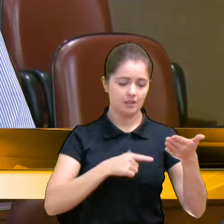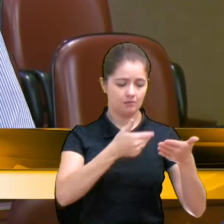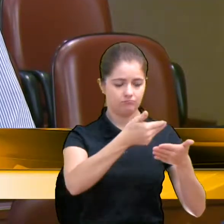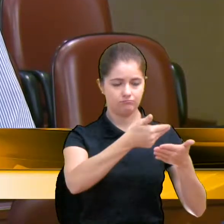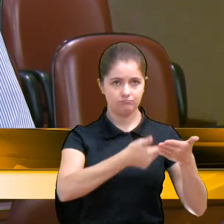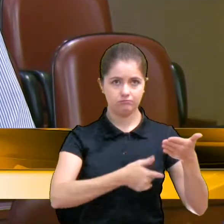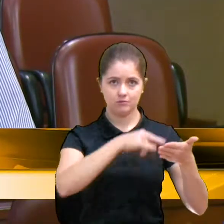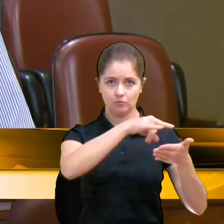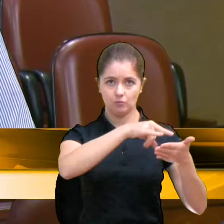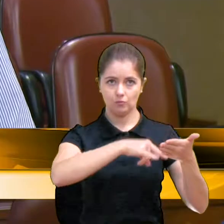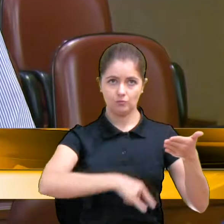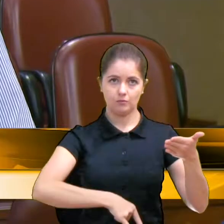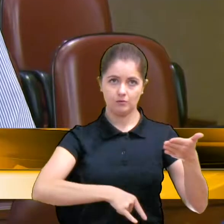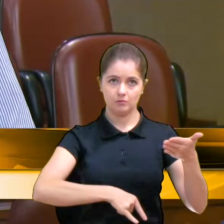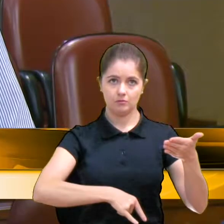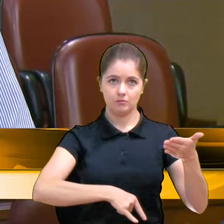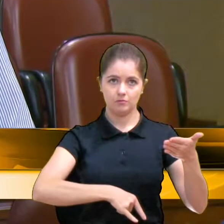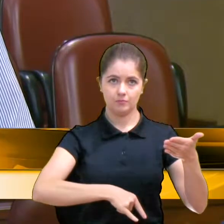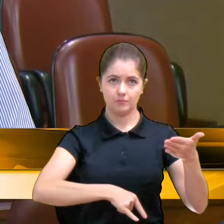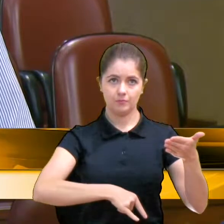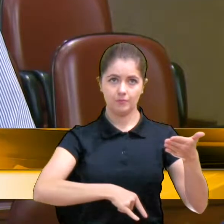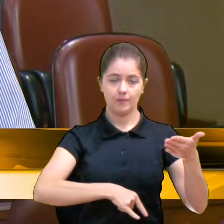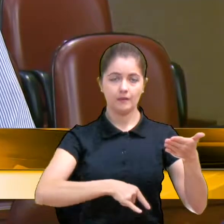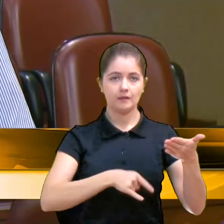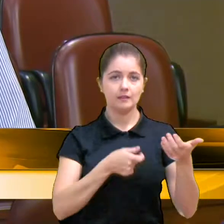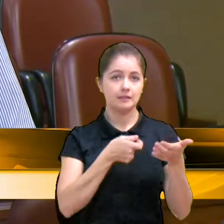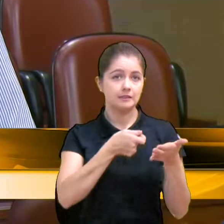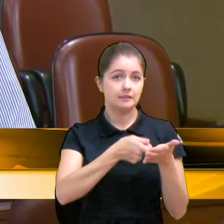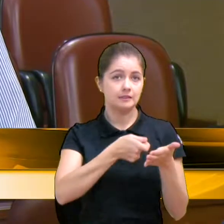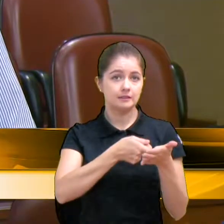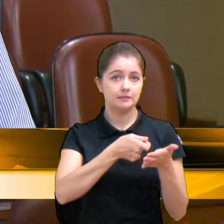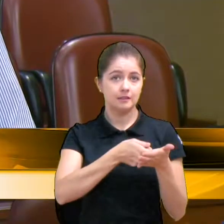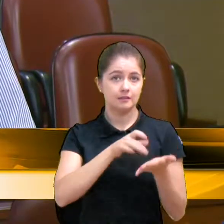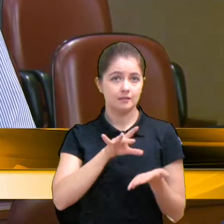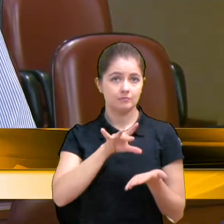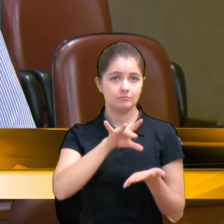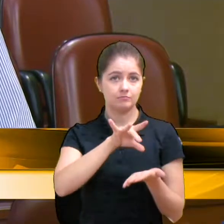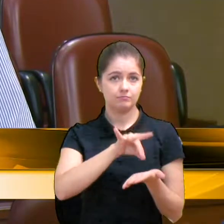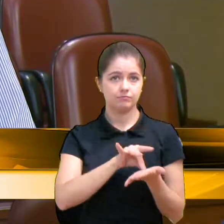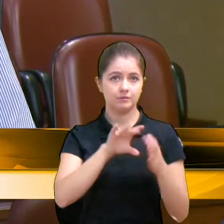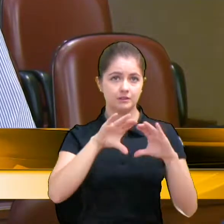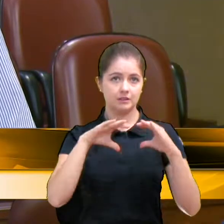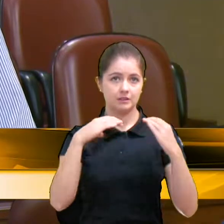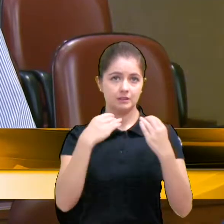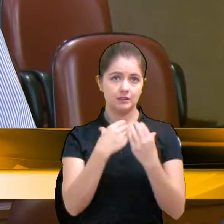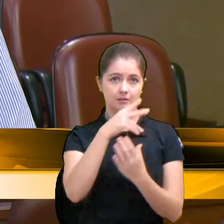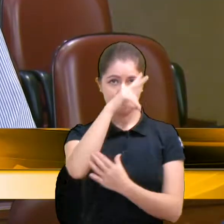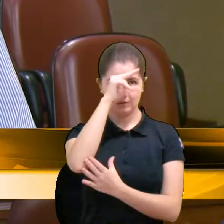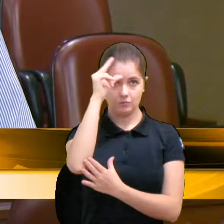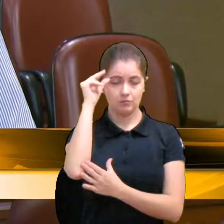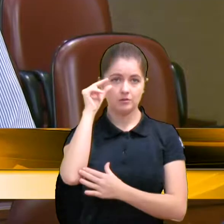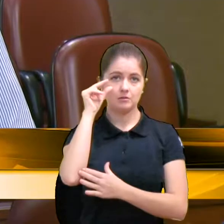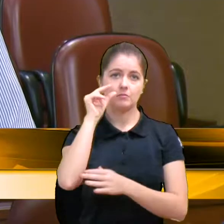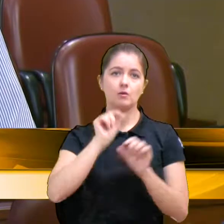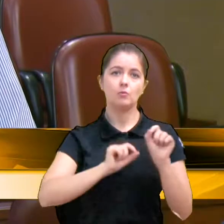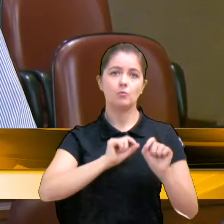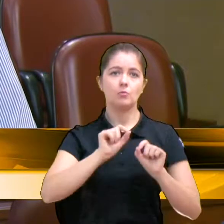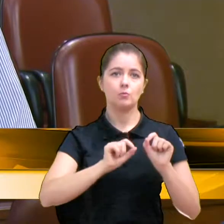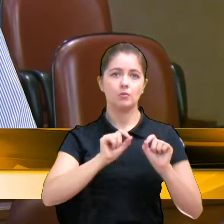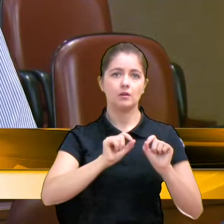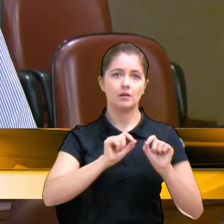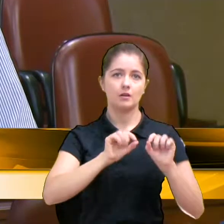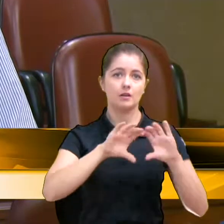mesa diretora, que visa regulamentar no âmbito da Câmara Municipal os programas institucionais Câmara Vai aos